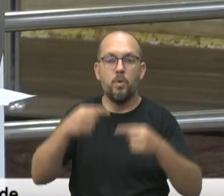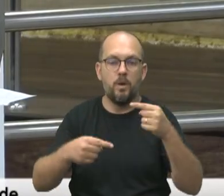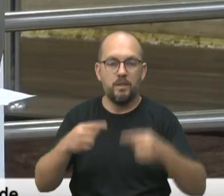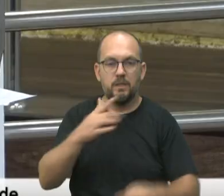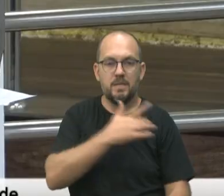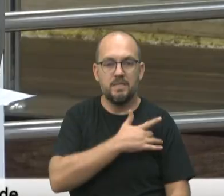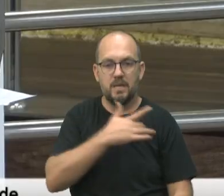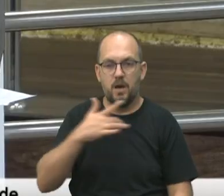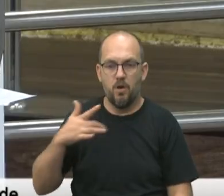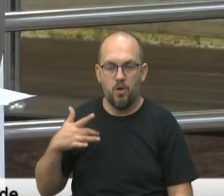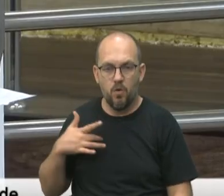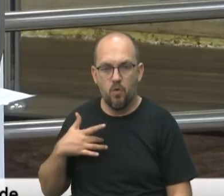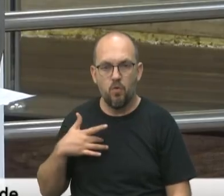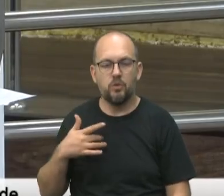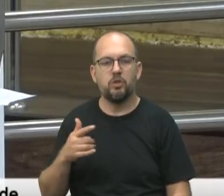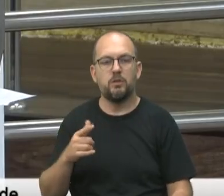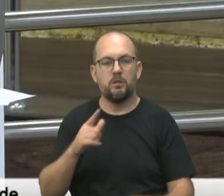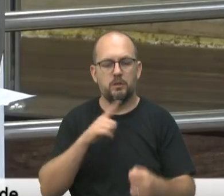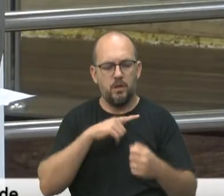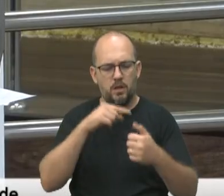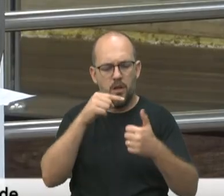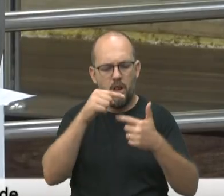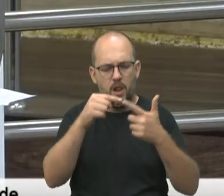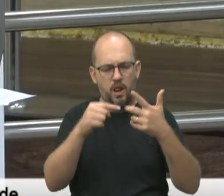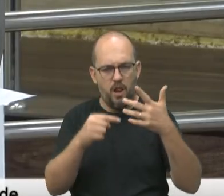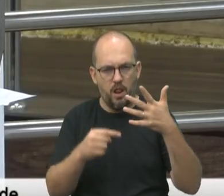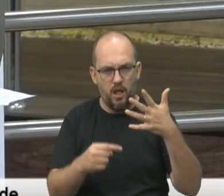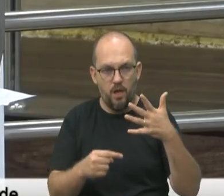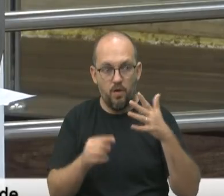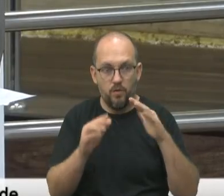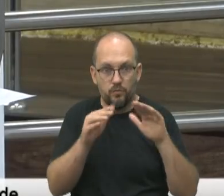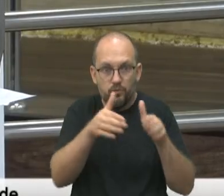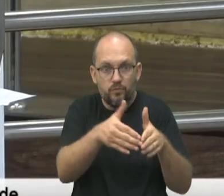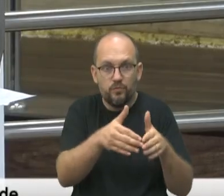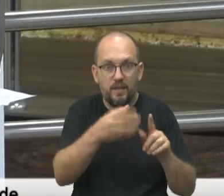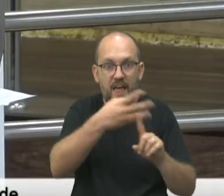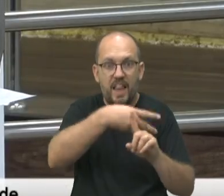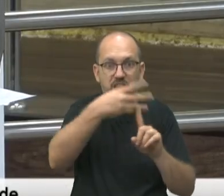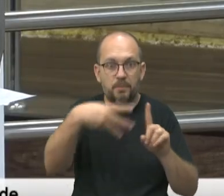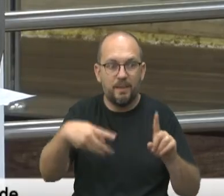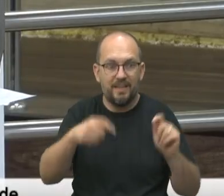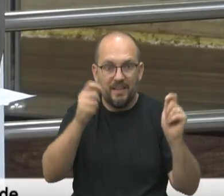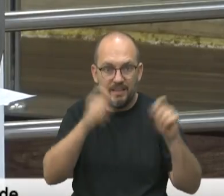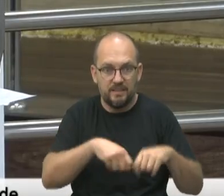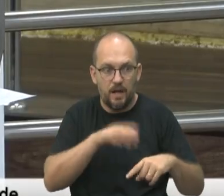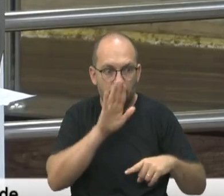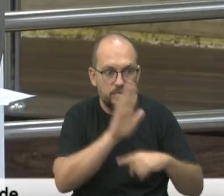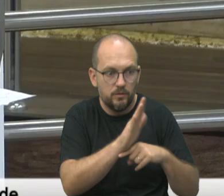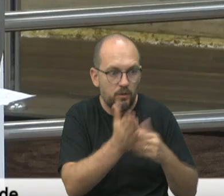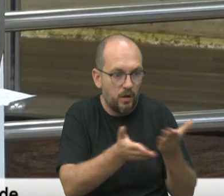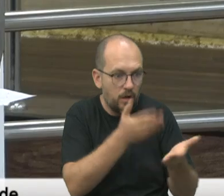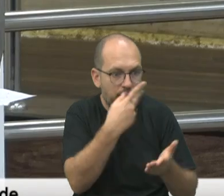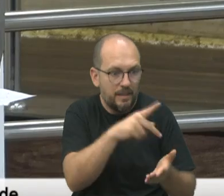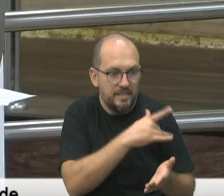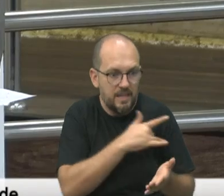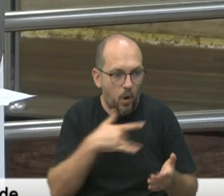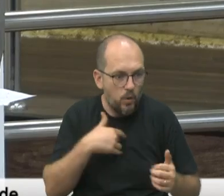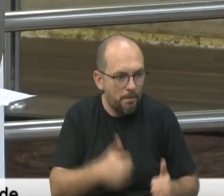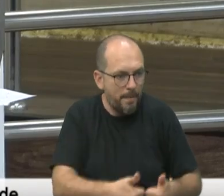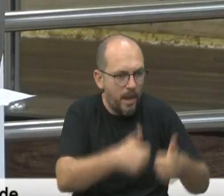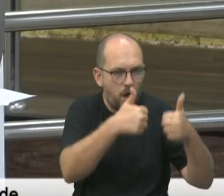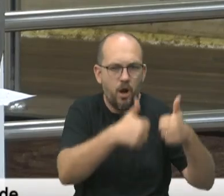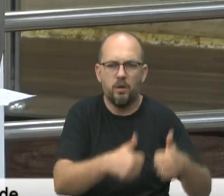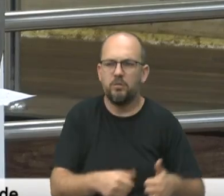contemplar as especificidades da população LGBT, aí a gente vai ter um sistema de saúde excelente, porque vai ser um sistema de saúde muito